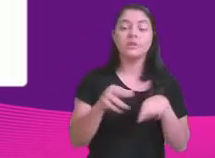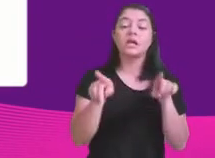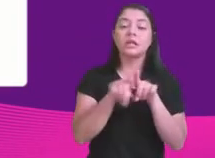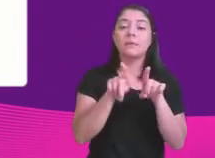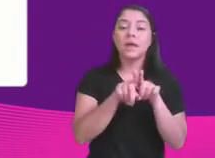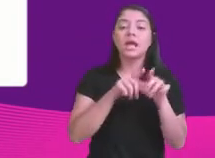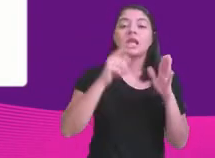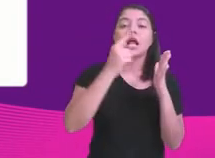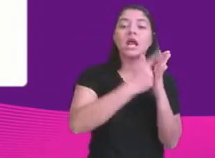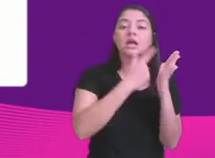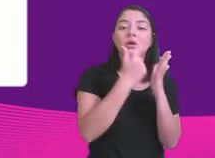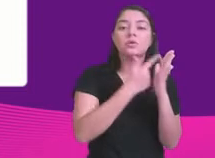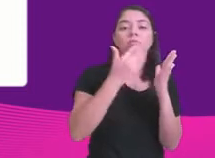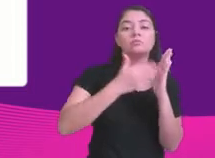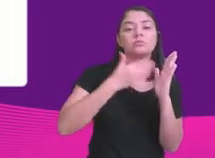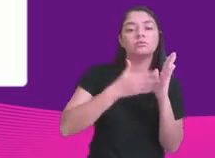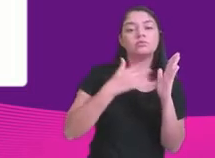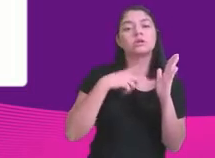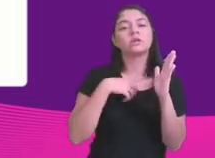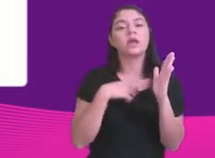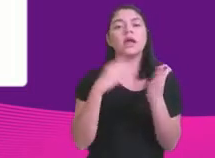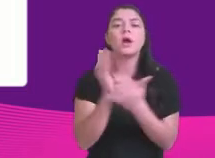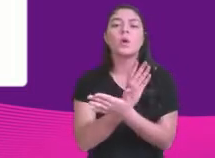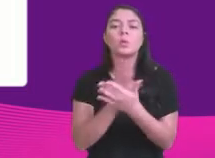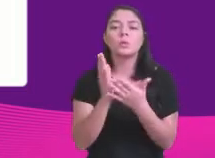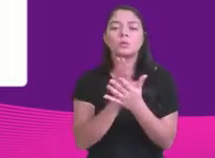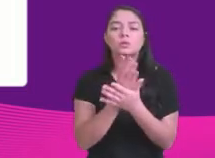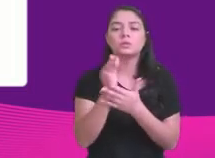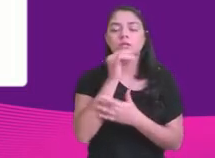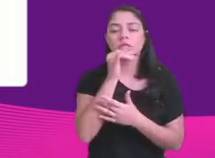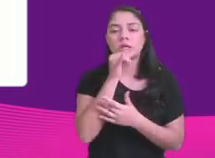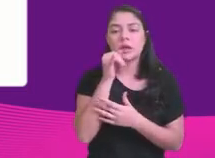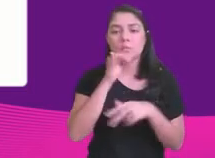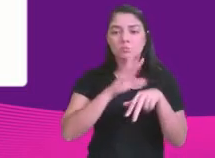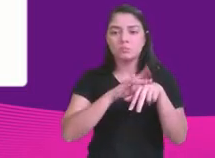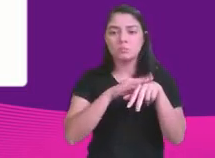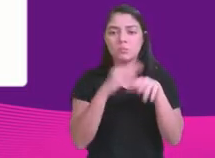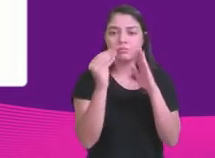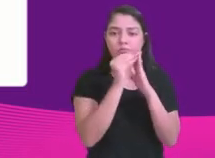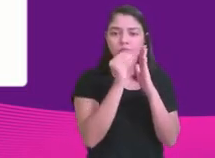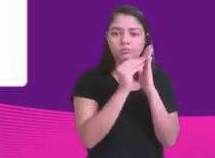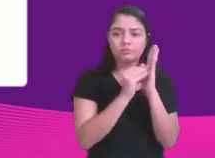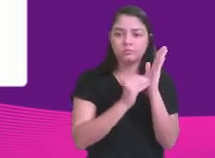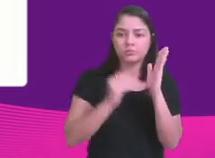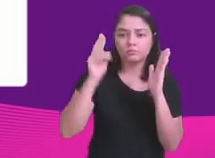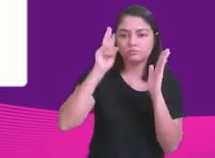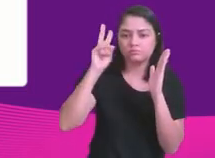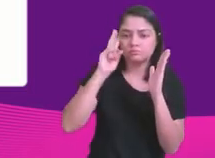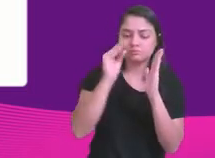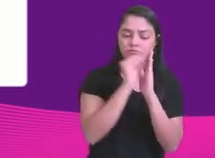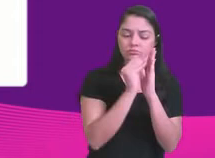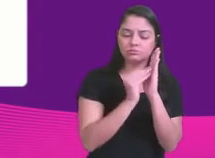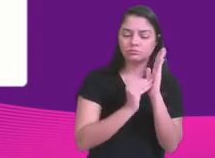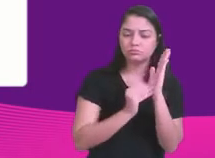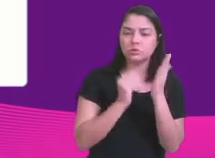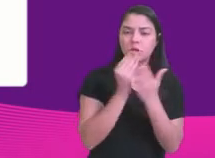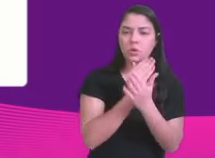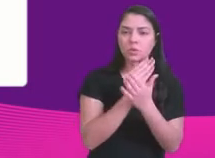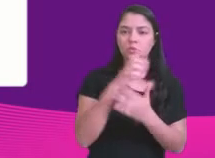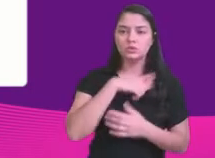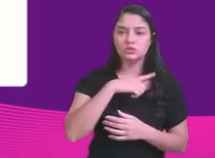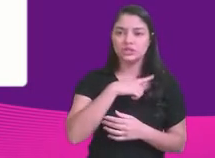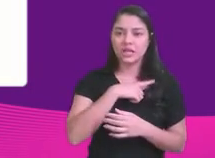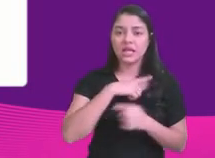tivemos alguns reportes de pacientes que foram submetidos a essa técnica e também tiveram